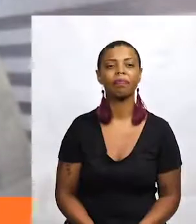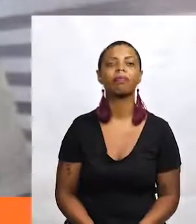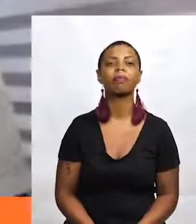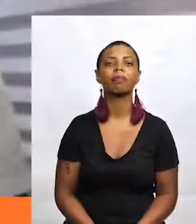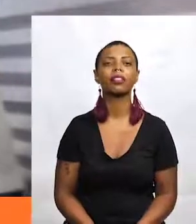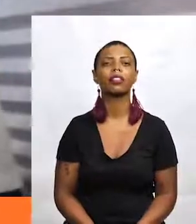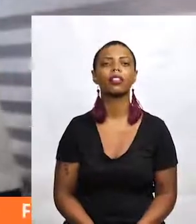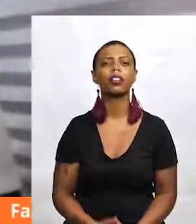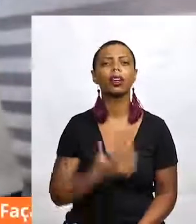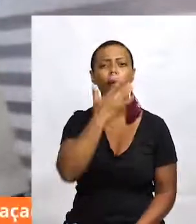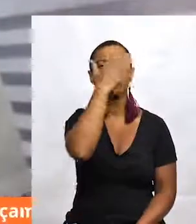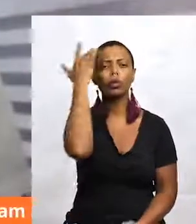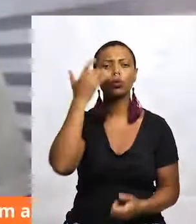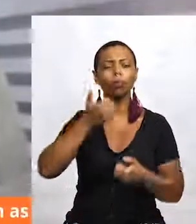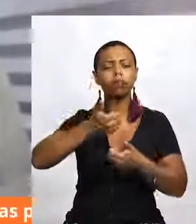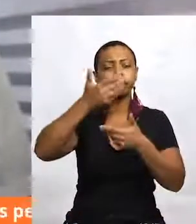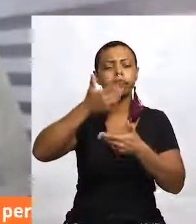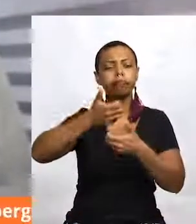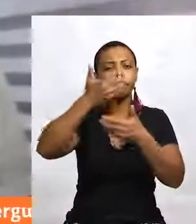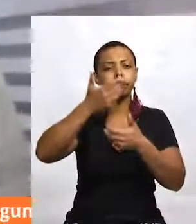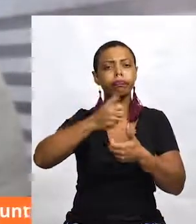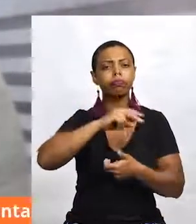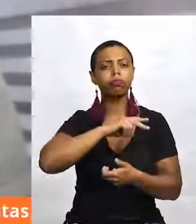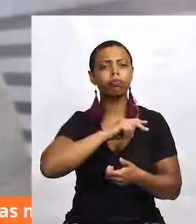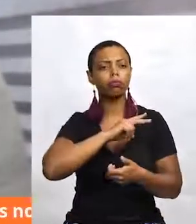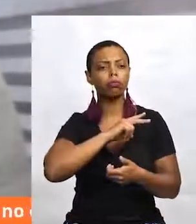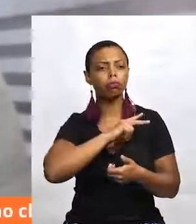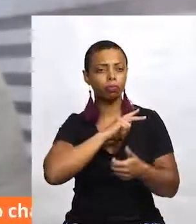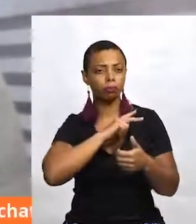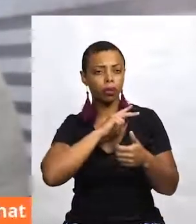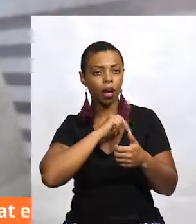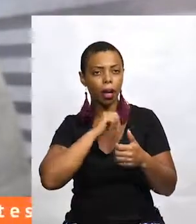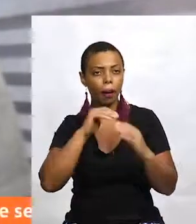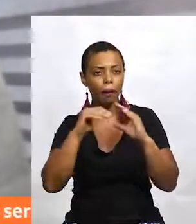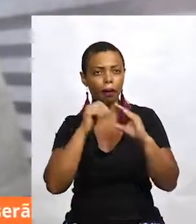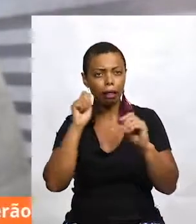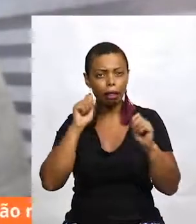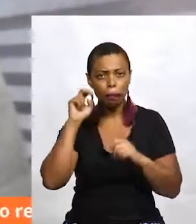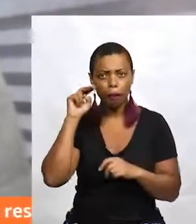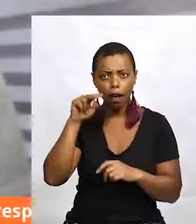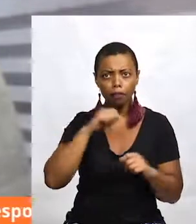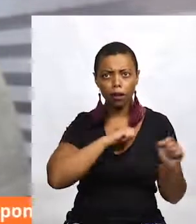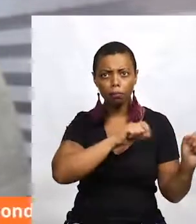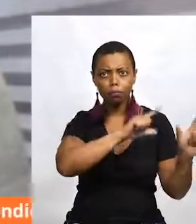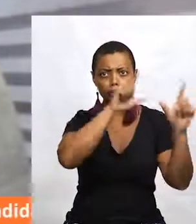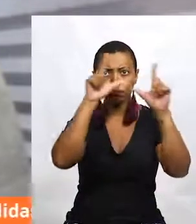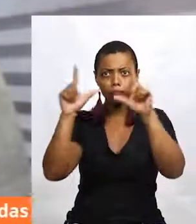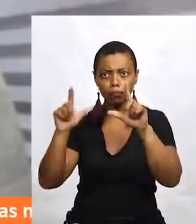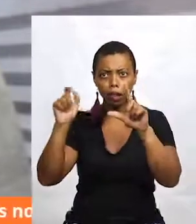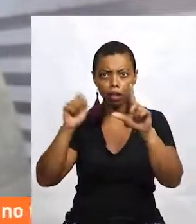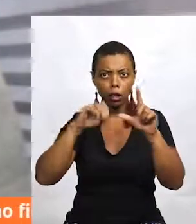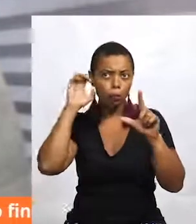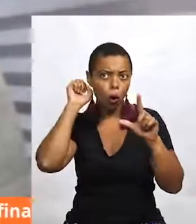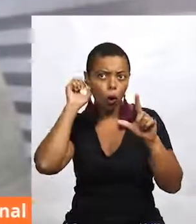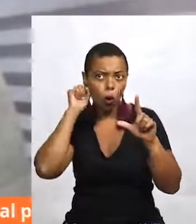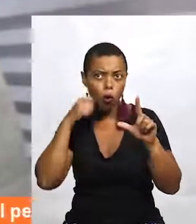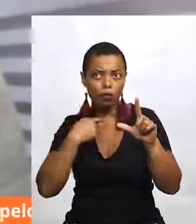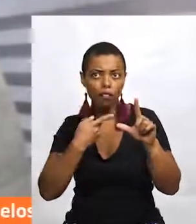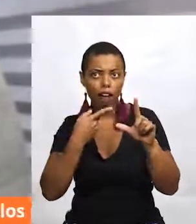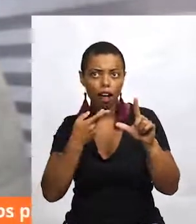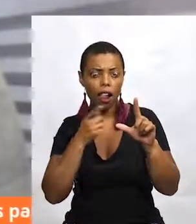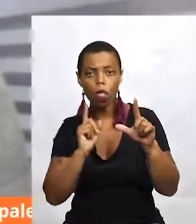Pessoal que está no chat aqui, no privado, vê se vocês conseguem ver o que eu estou compartilhando e se conseguem me ouvir, por favor.